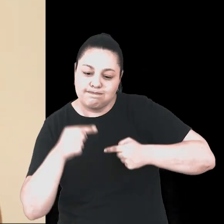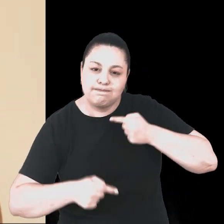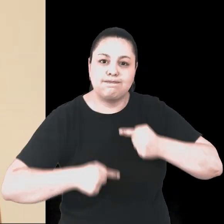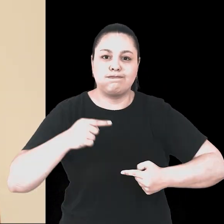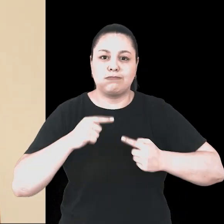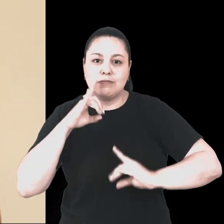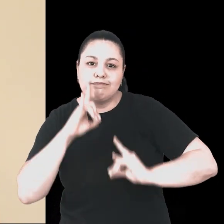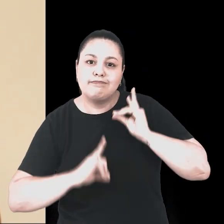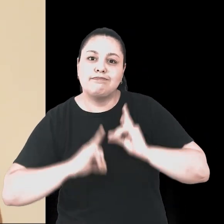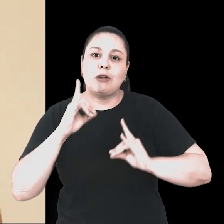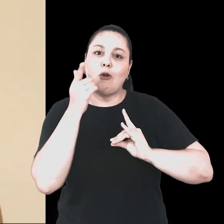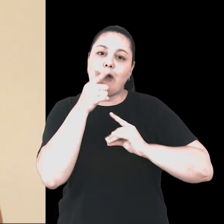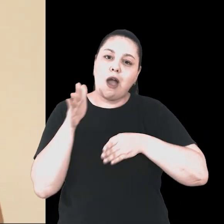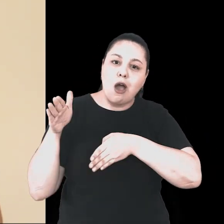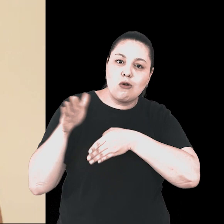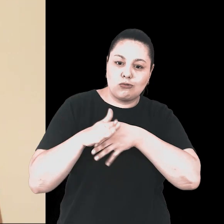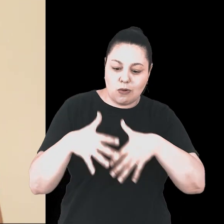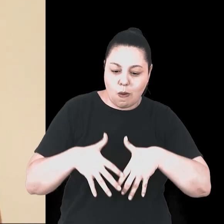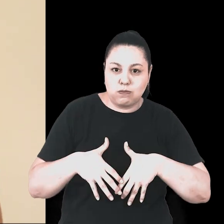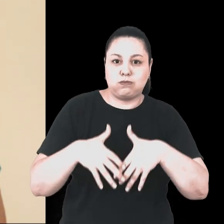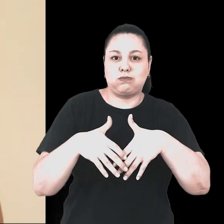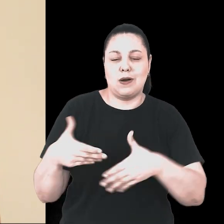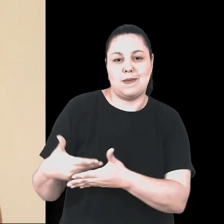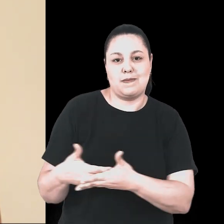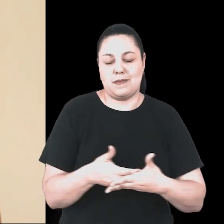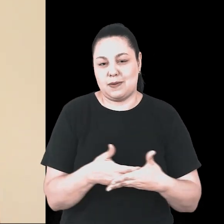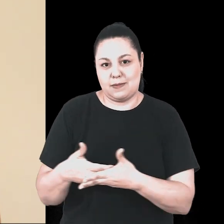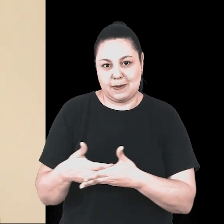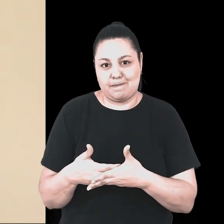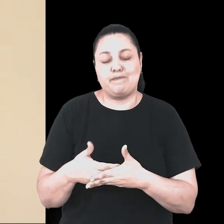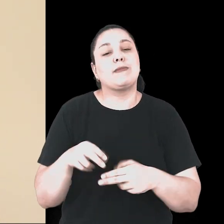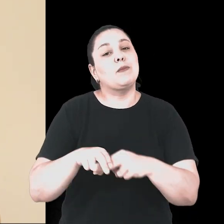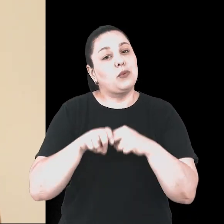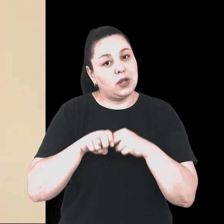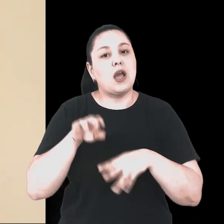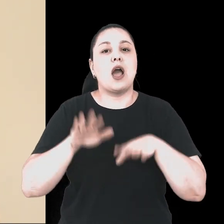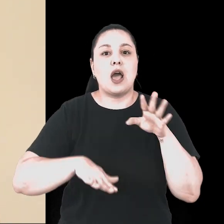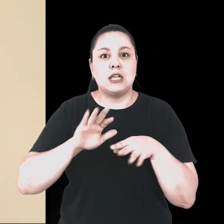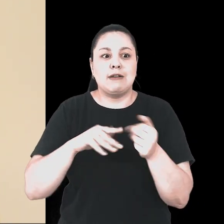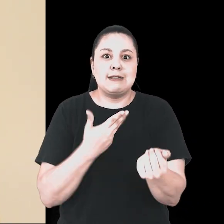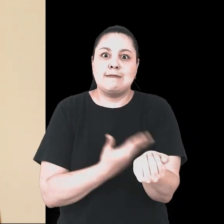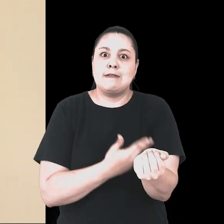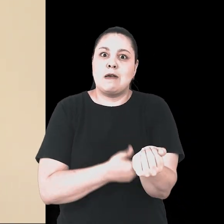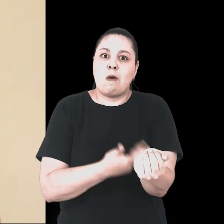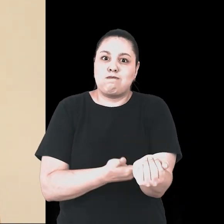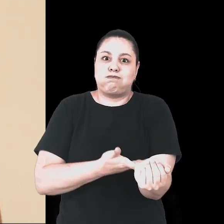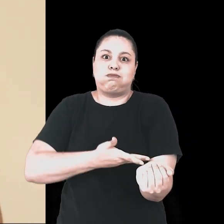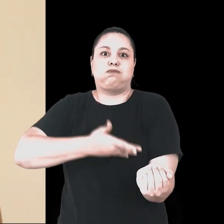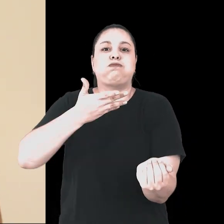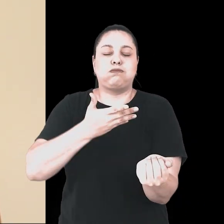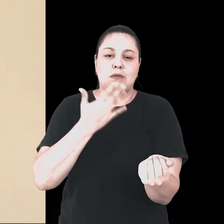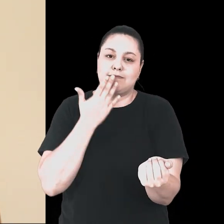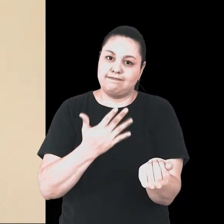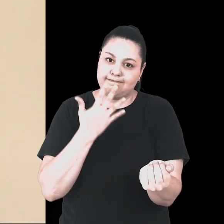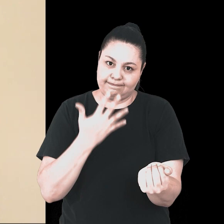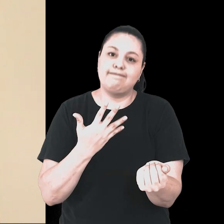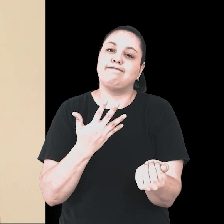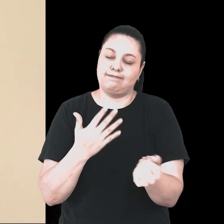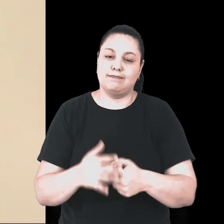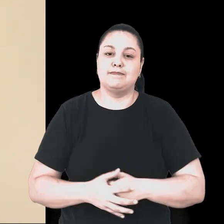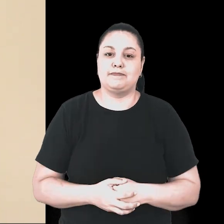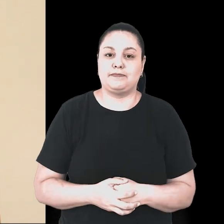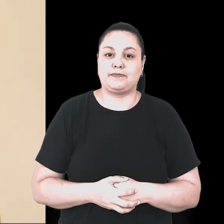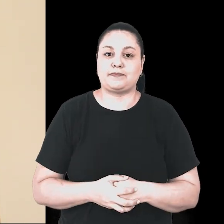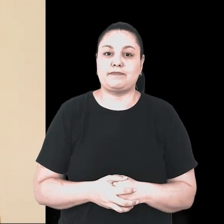para permitir o desenvolvimento do bebê. Há uma tendência à hiperglicemia para o fornecimento adequado de glicose